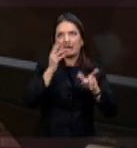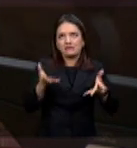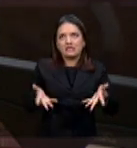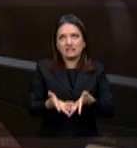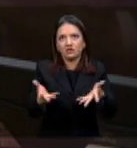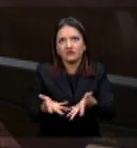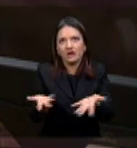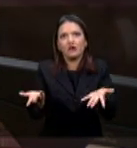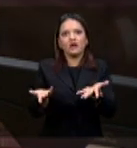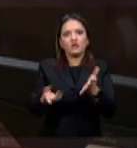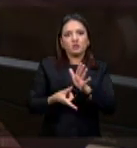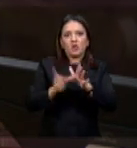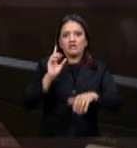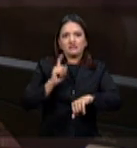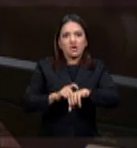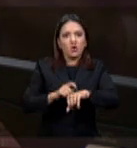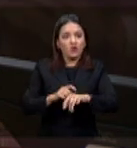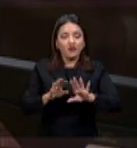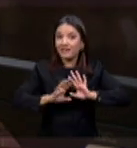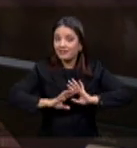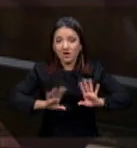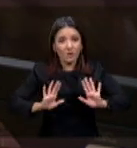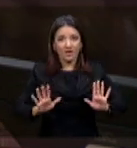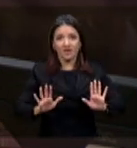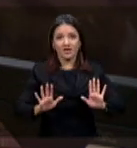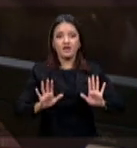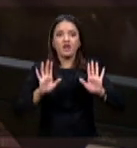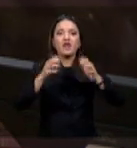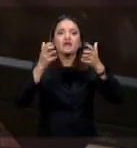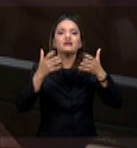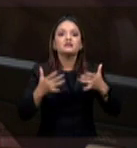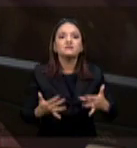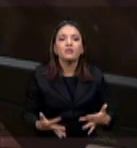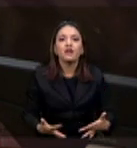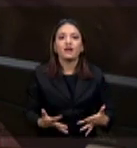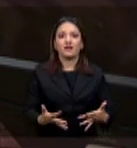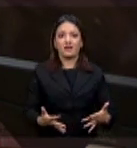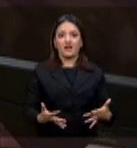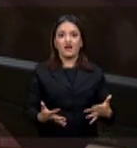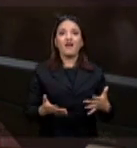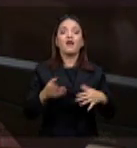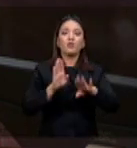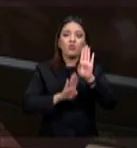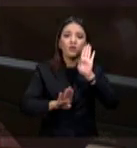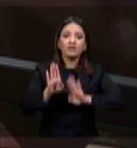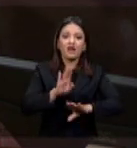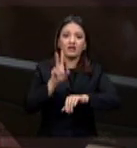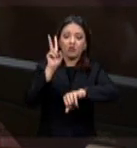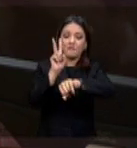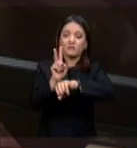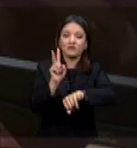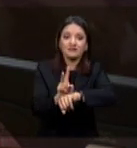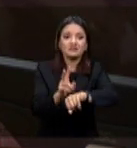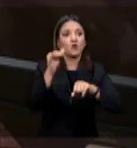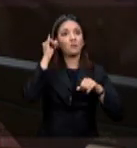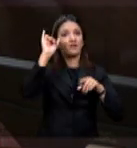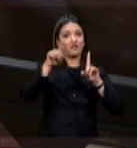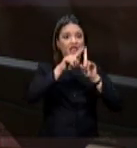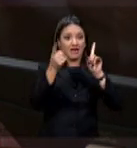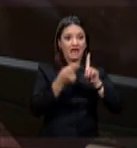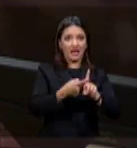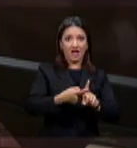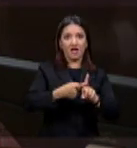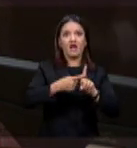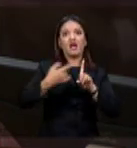da criança ao sexo, e é exatamente o contrário. Educação sexual é prevenção, prevenção contra gravidez precoce,